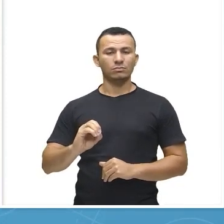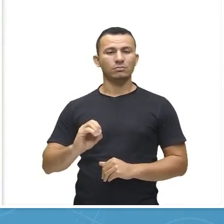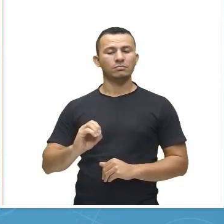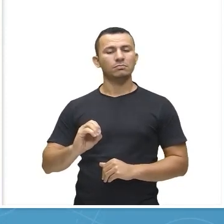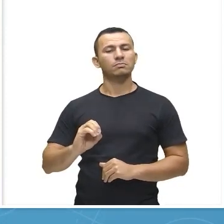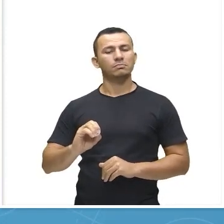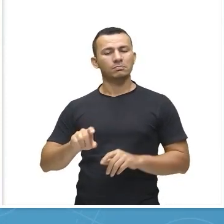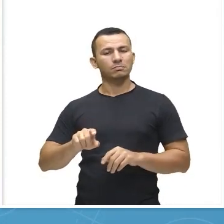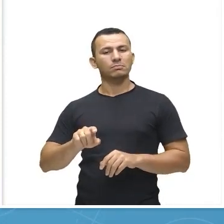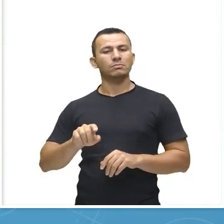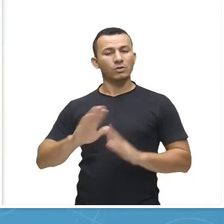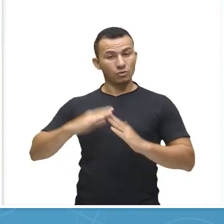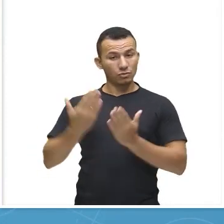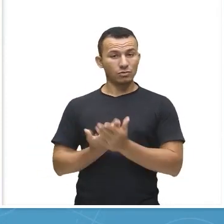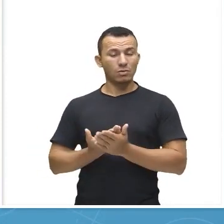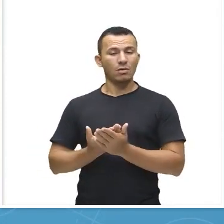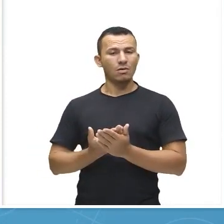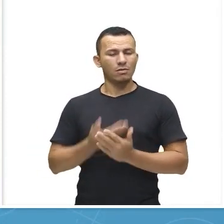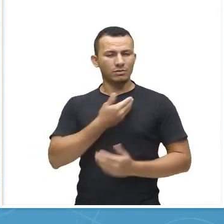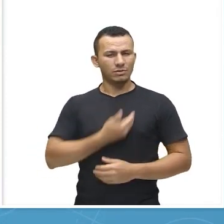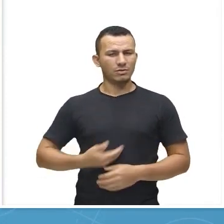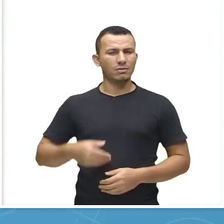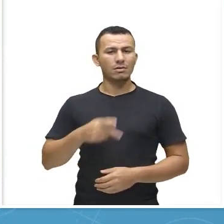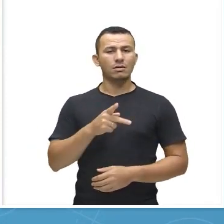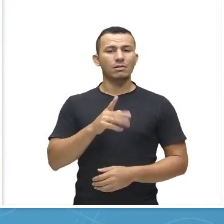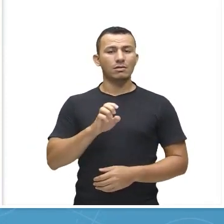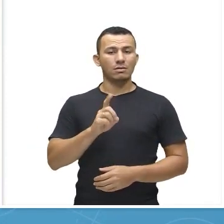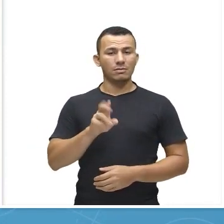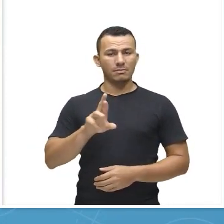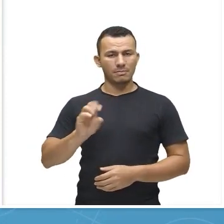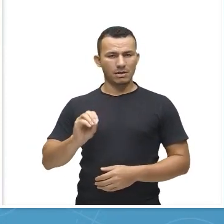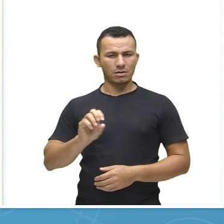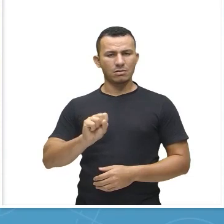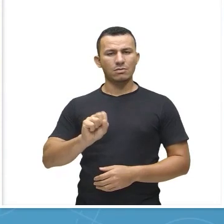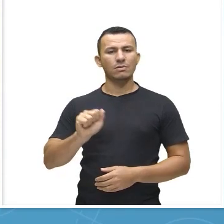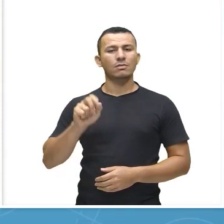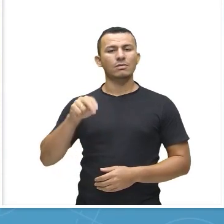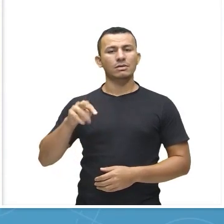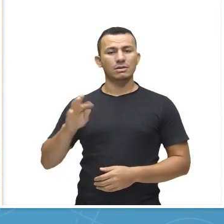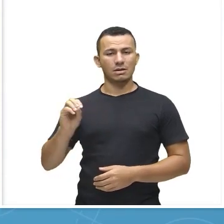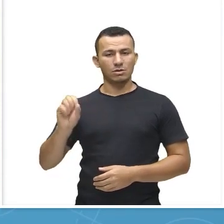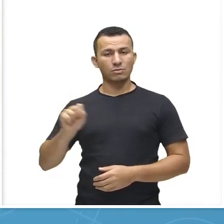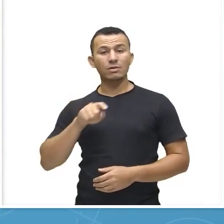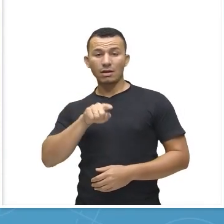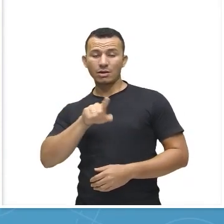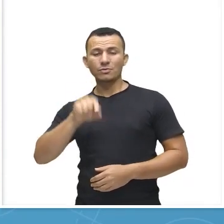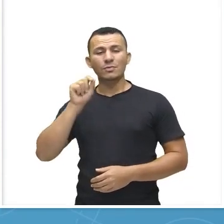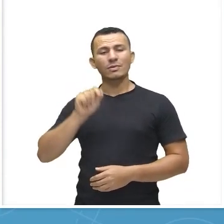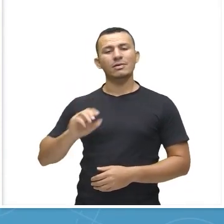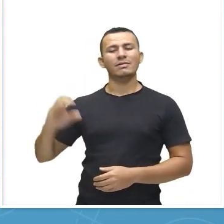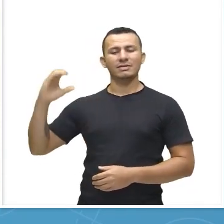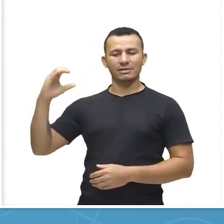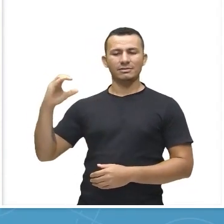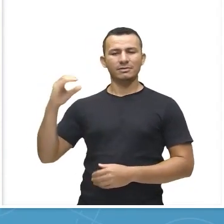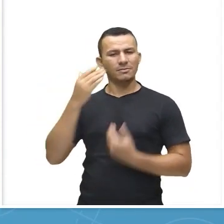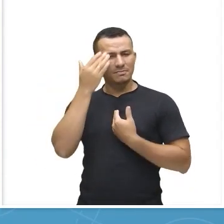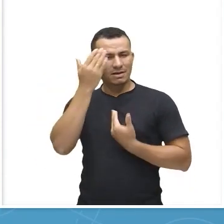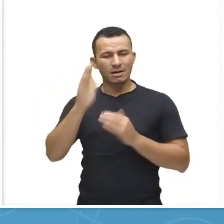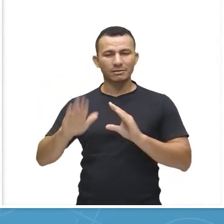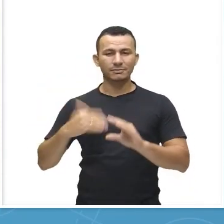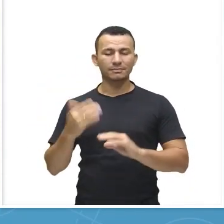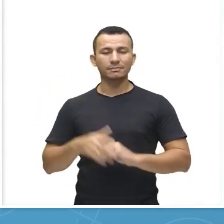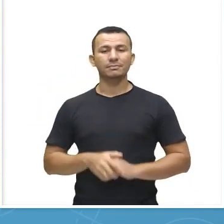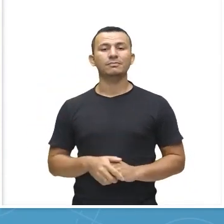colocou da Escola Estadual Pedro Santos, tá? Colocou letra C. Obrigado, Caio.